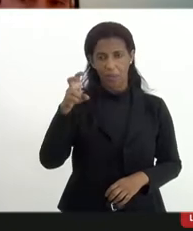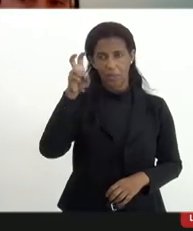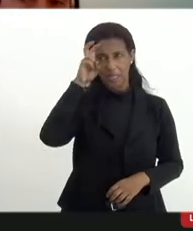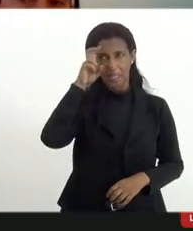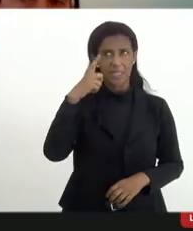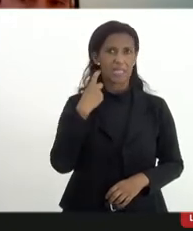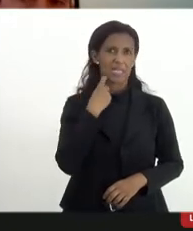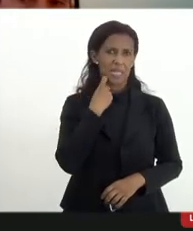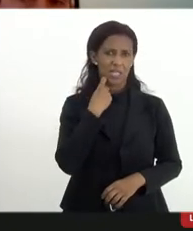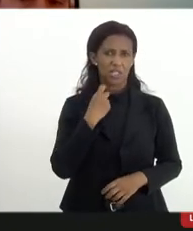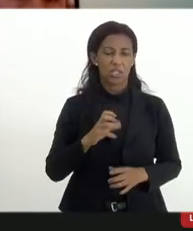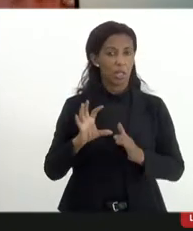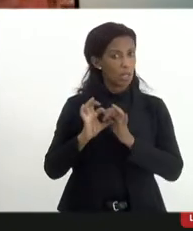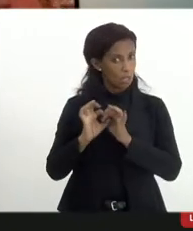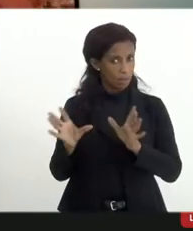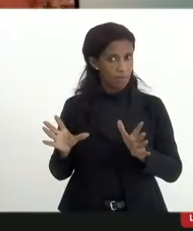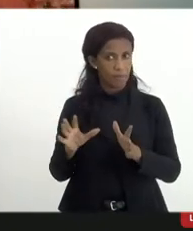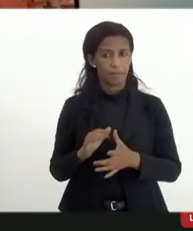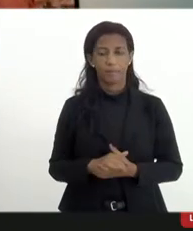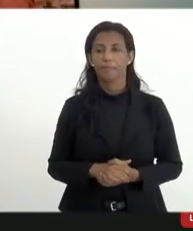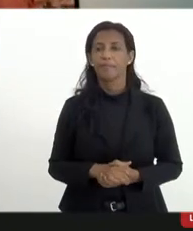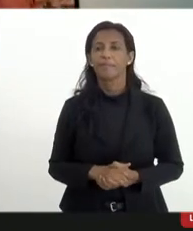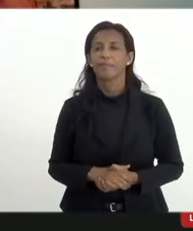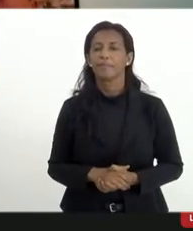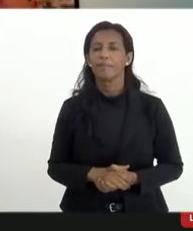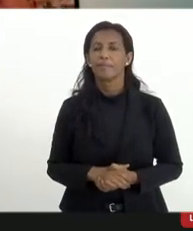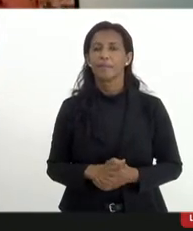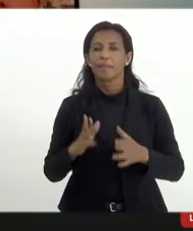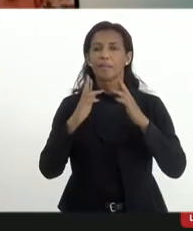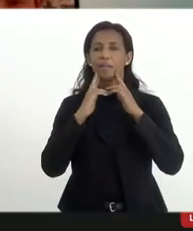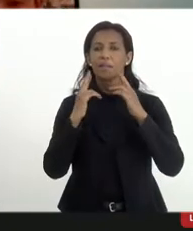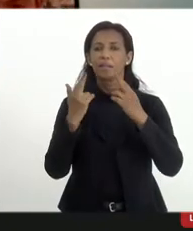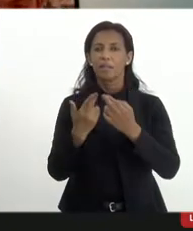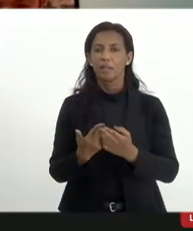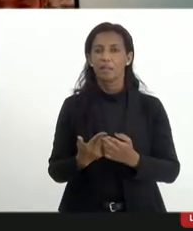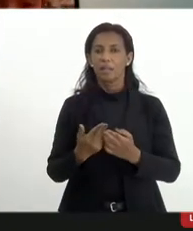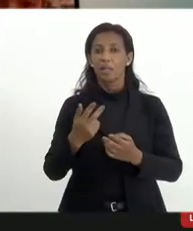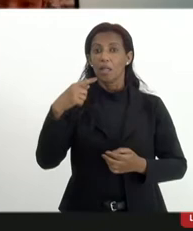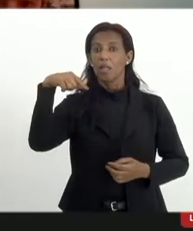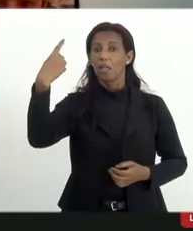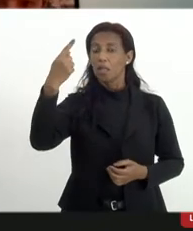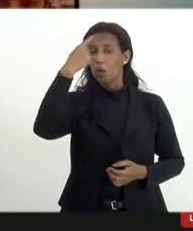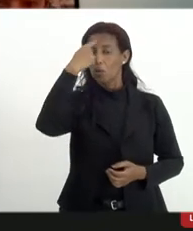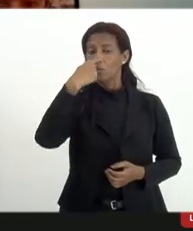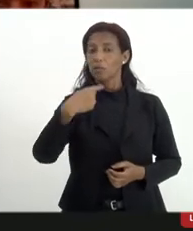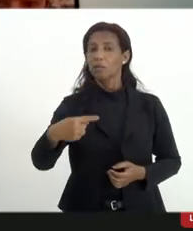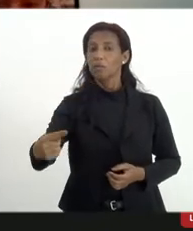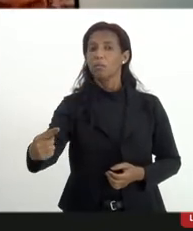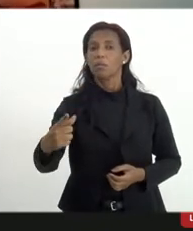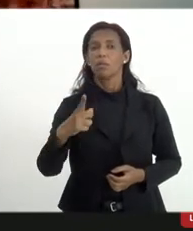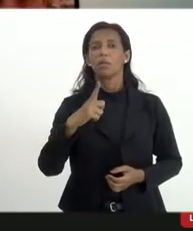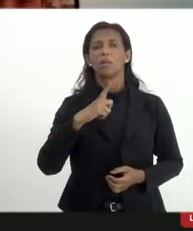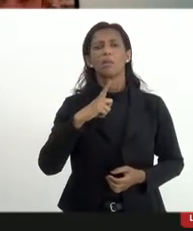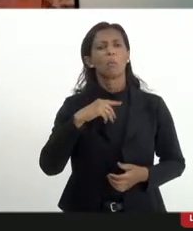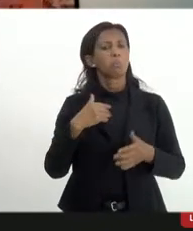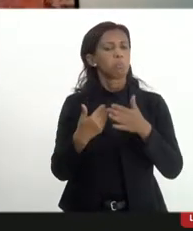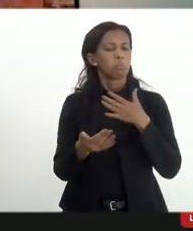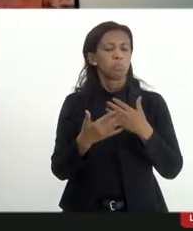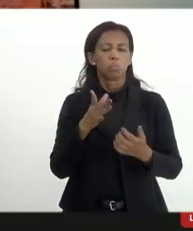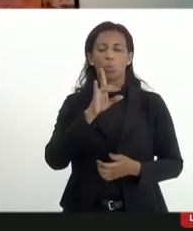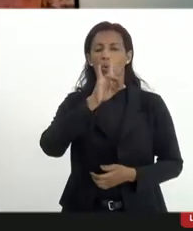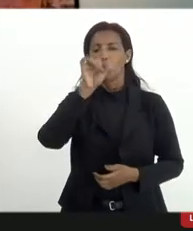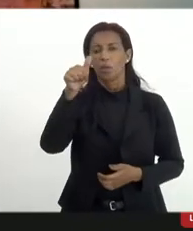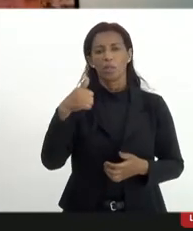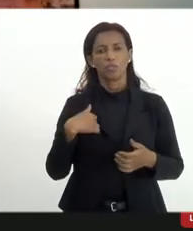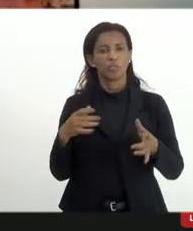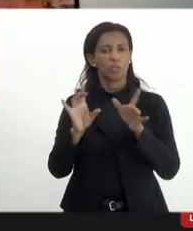e livres para reuniões, e na semana que vem poderia ser qualquer dia. À